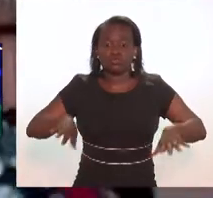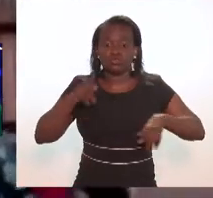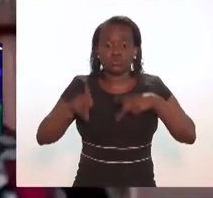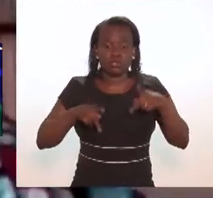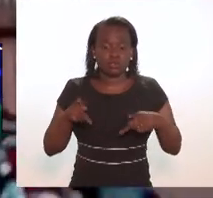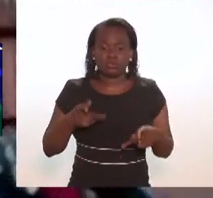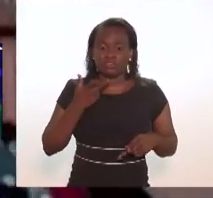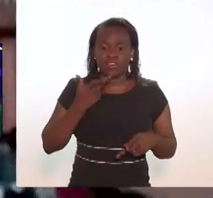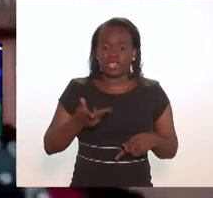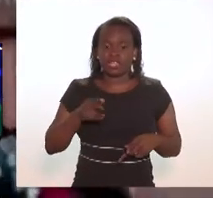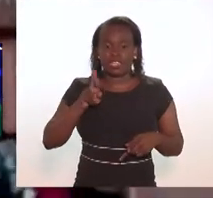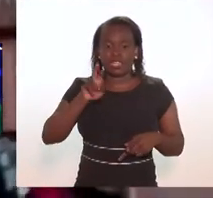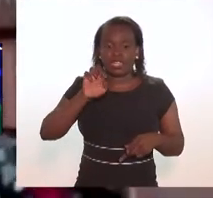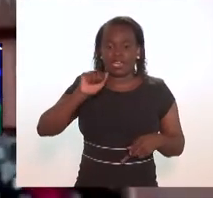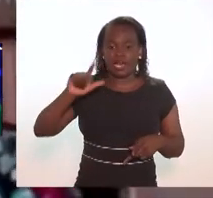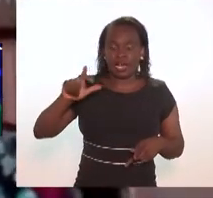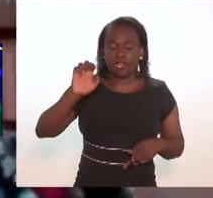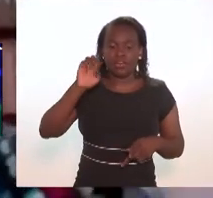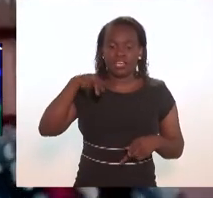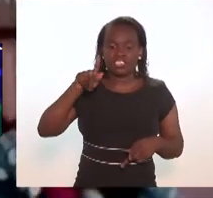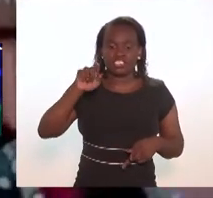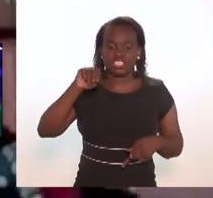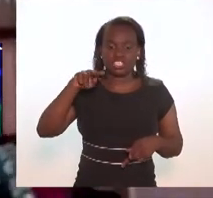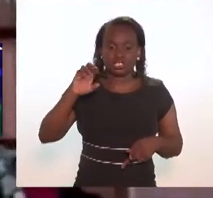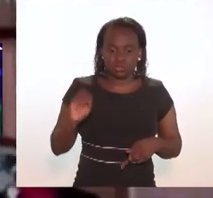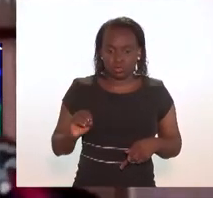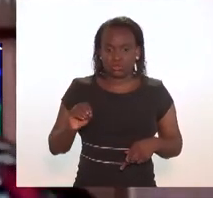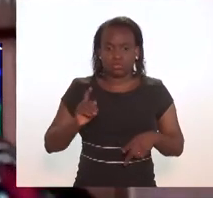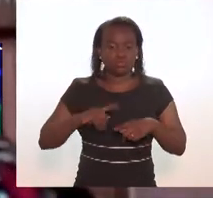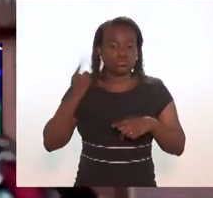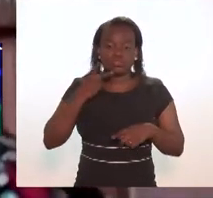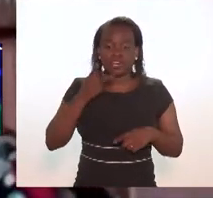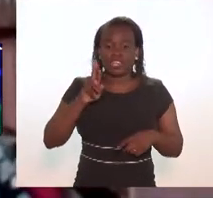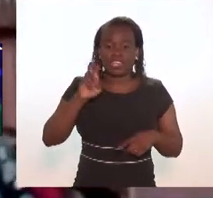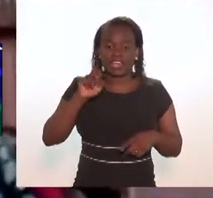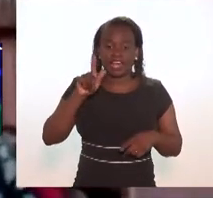falava real engenho. É realengo.